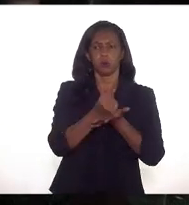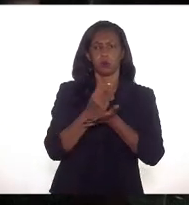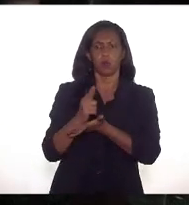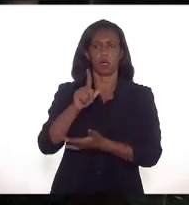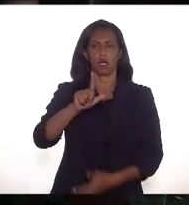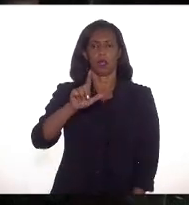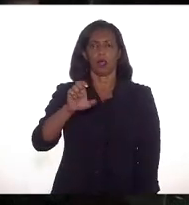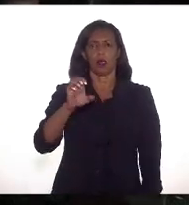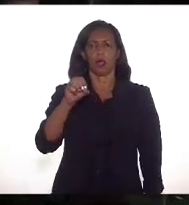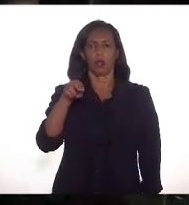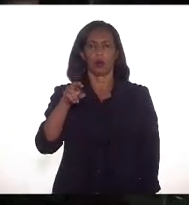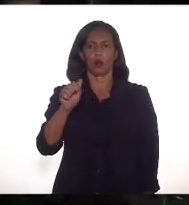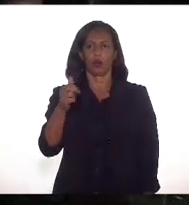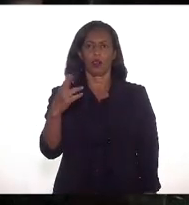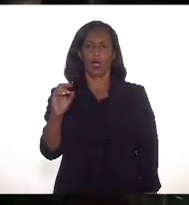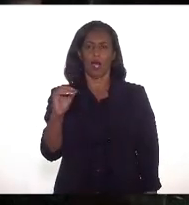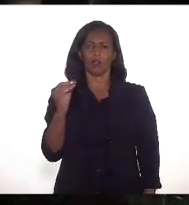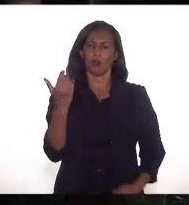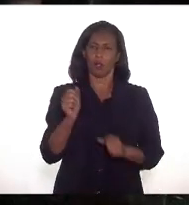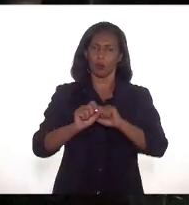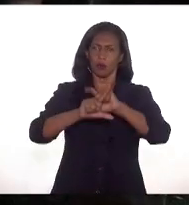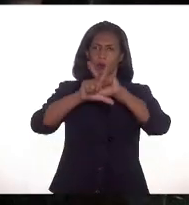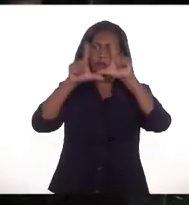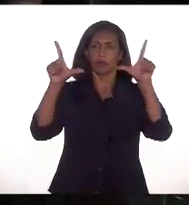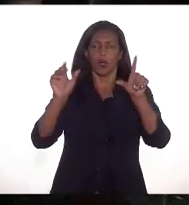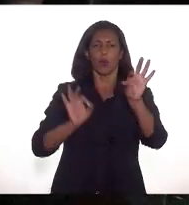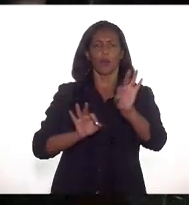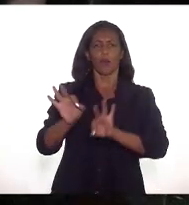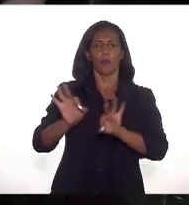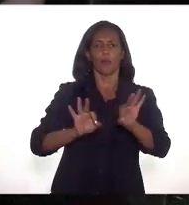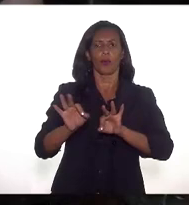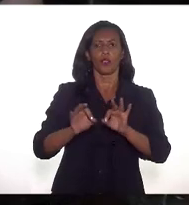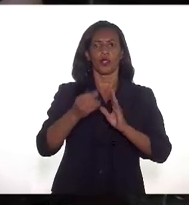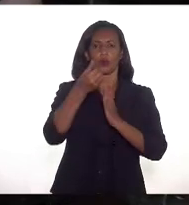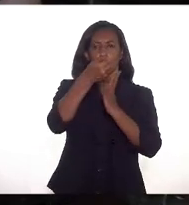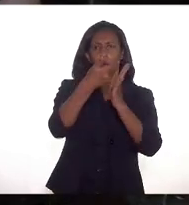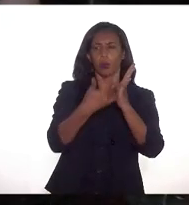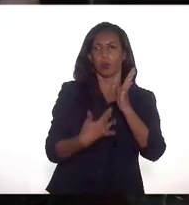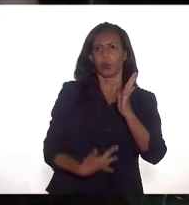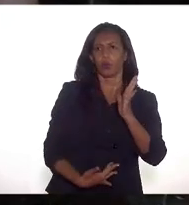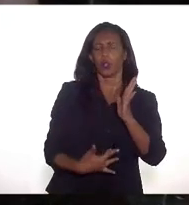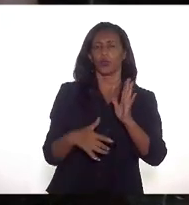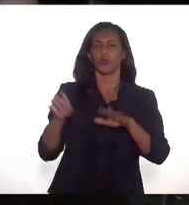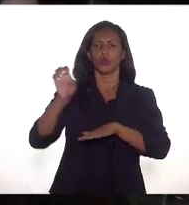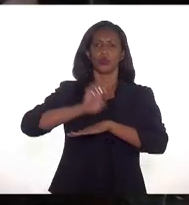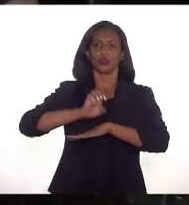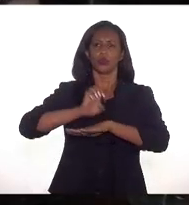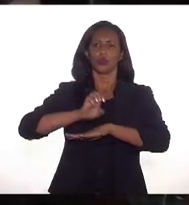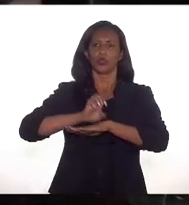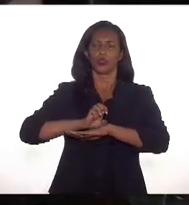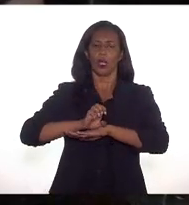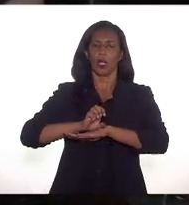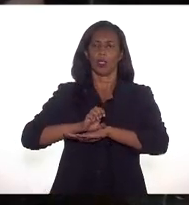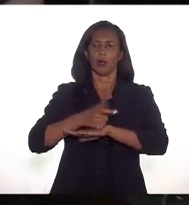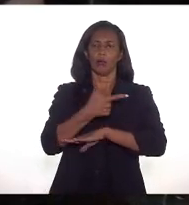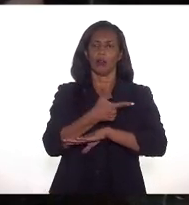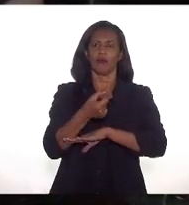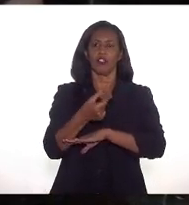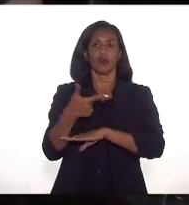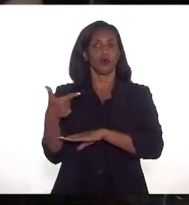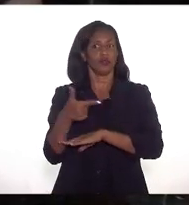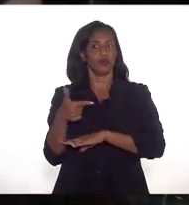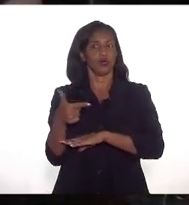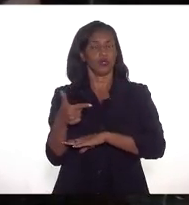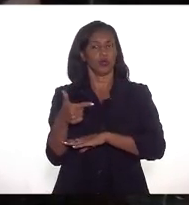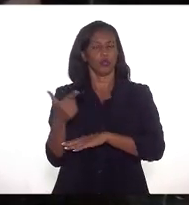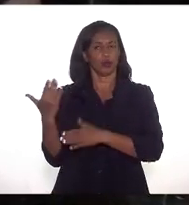Leonardo Lobo, para que ele possa fazer a apresentação do projeto de lei das diretrizes orçamentárias do Estado para o exercício de 2022.